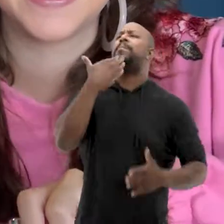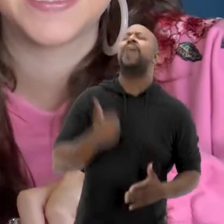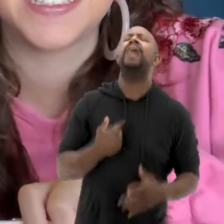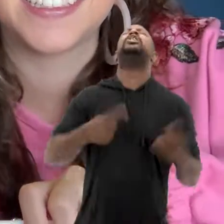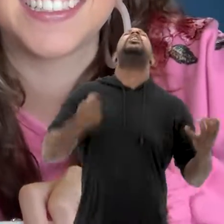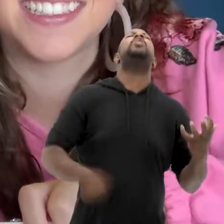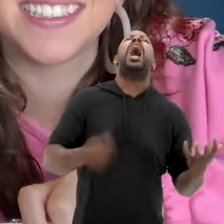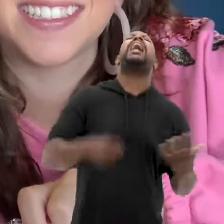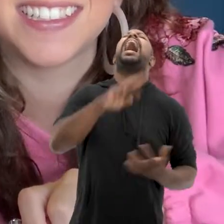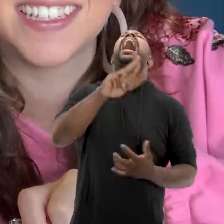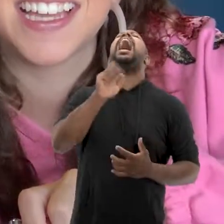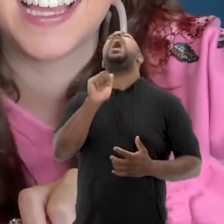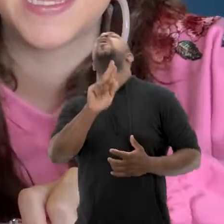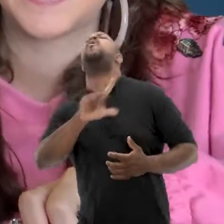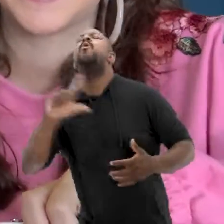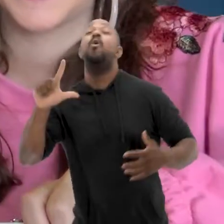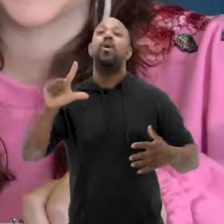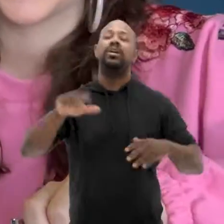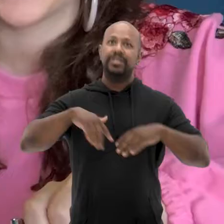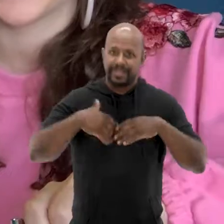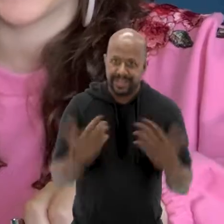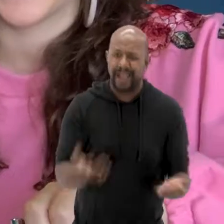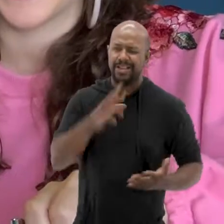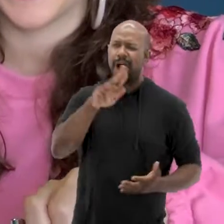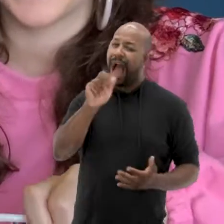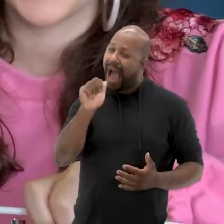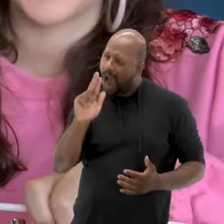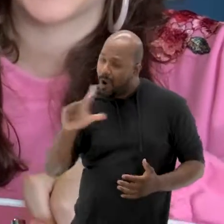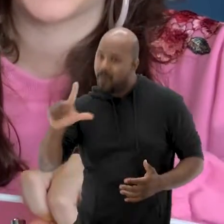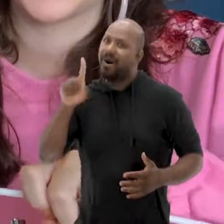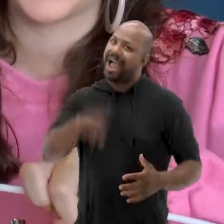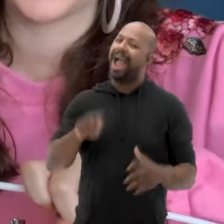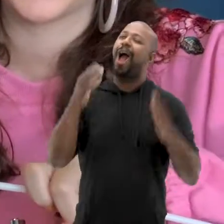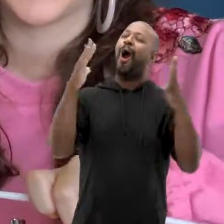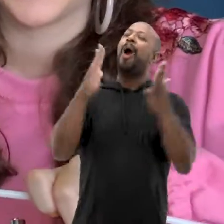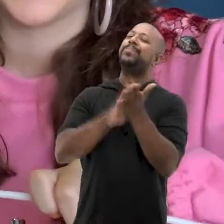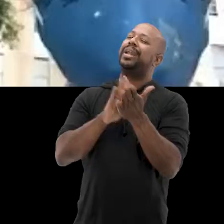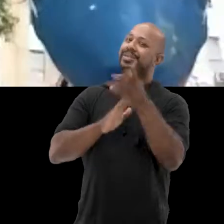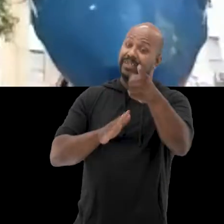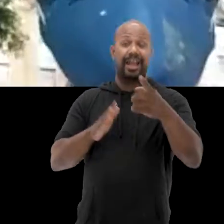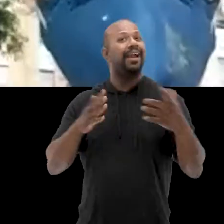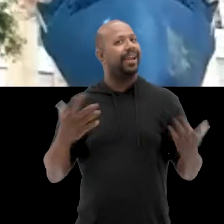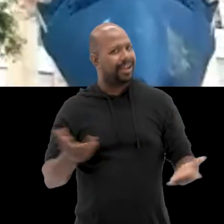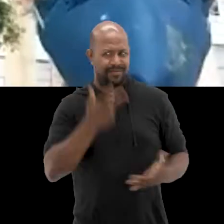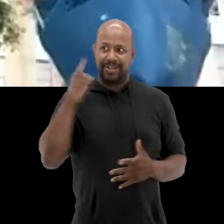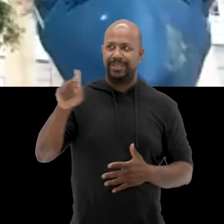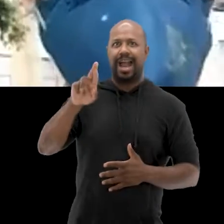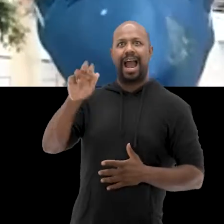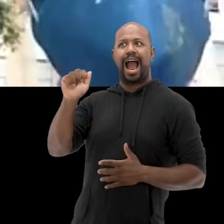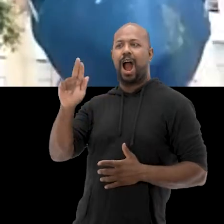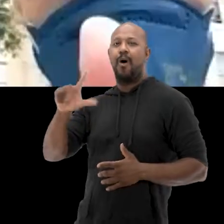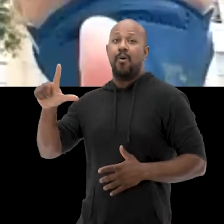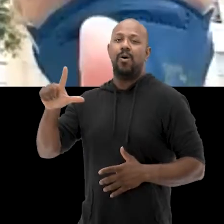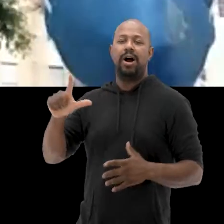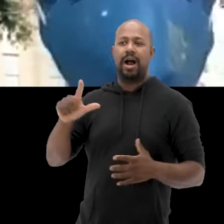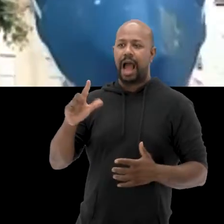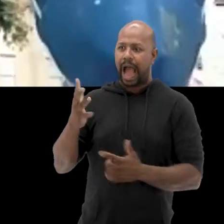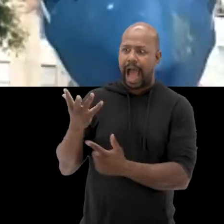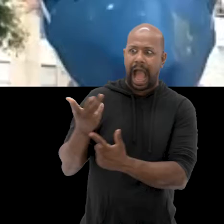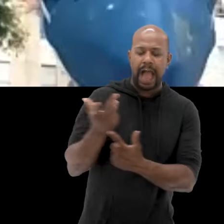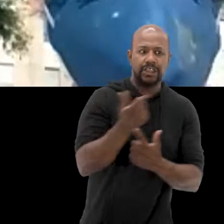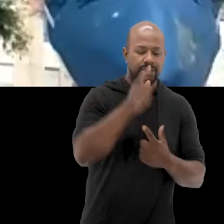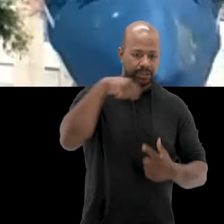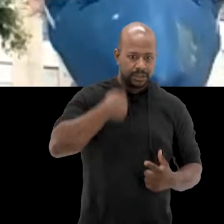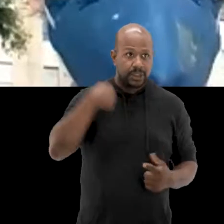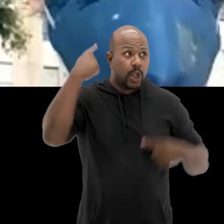que sempre pede, toca Raul! E o nosso Raul hoje é em sua homenagem. E como já diria Raul, a